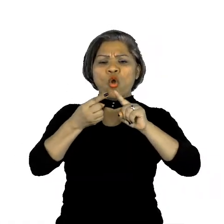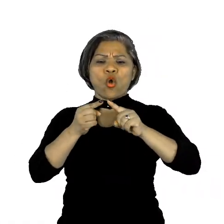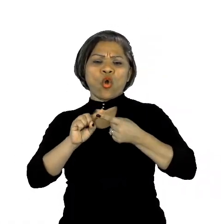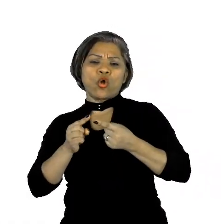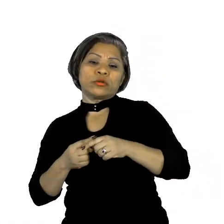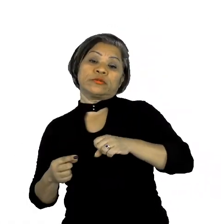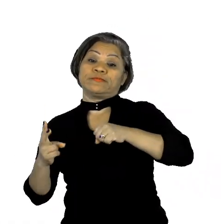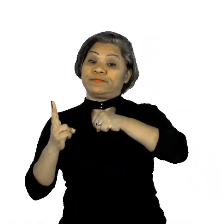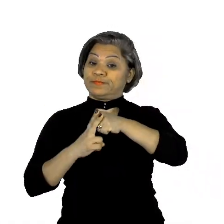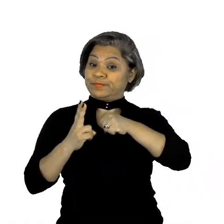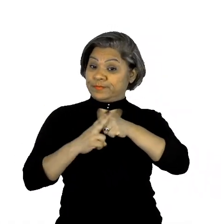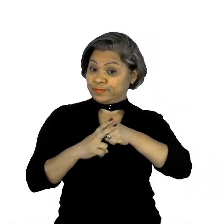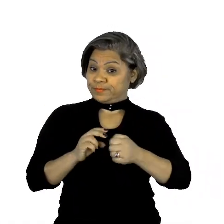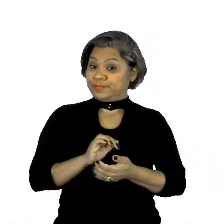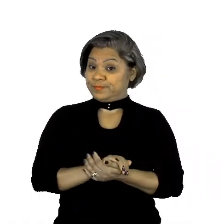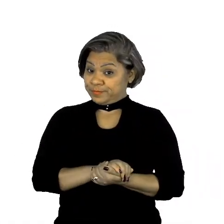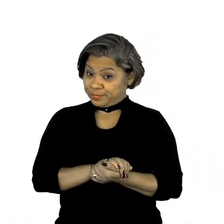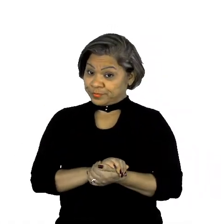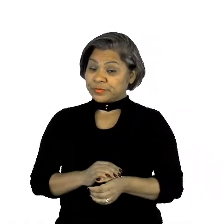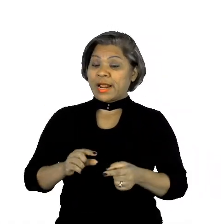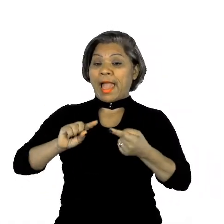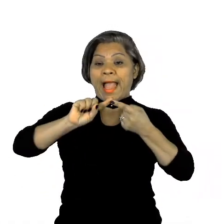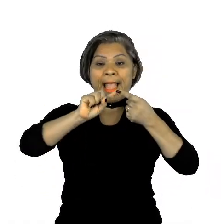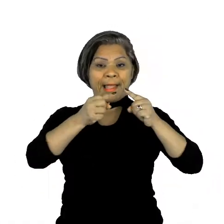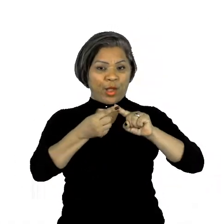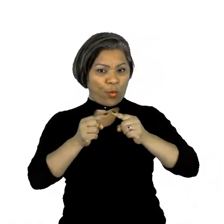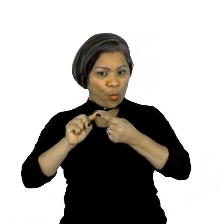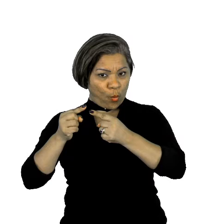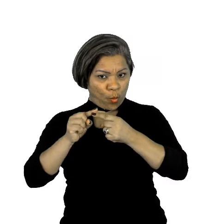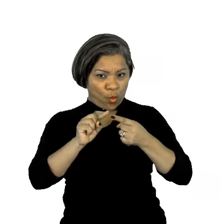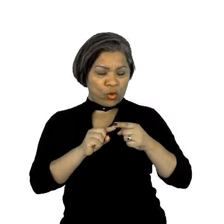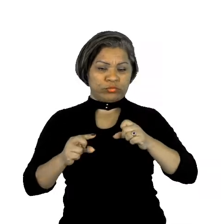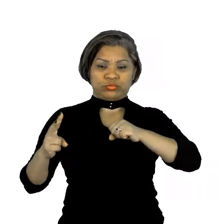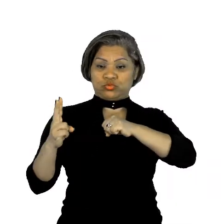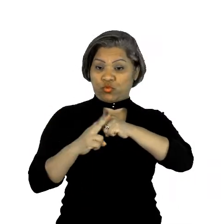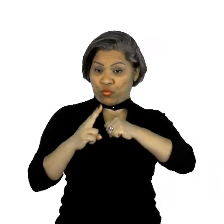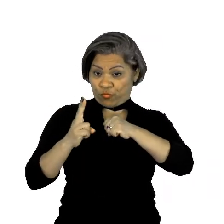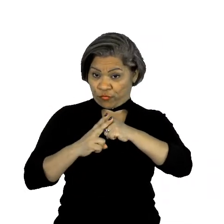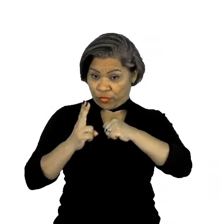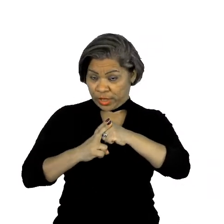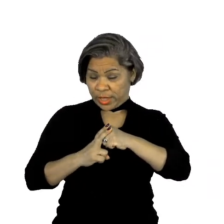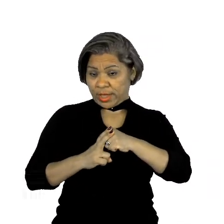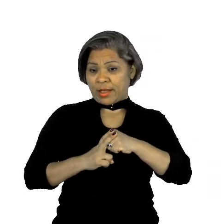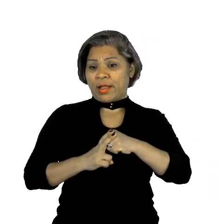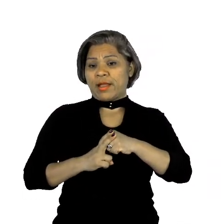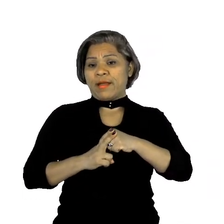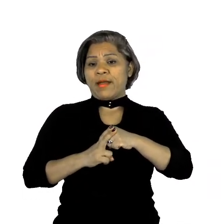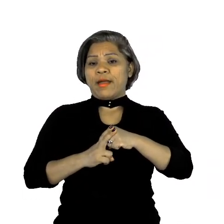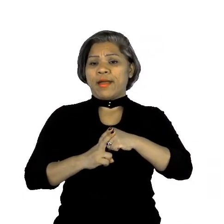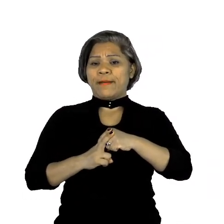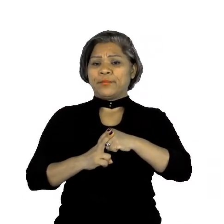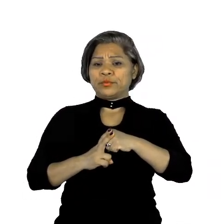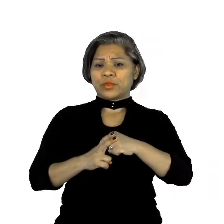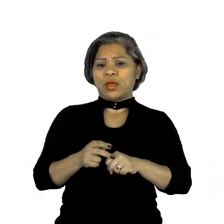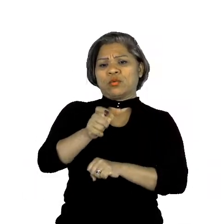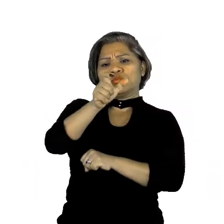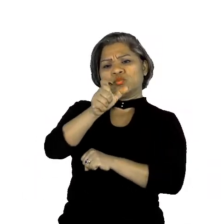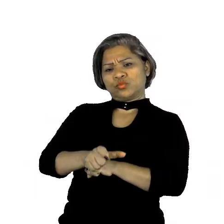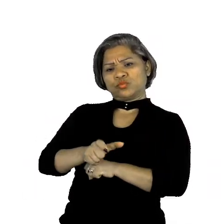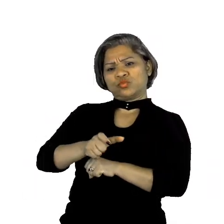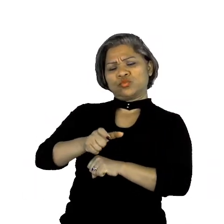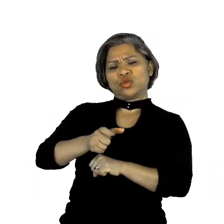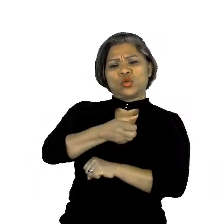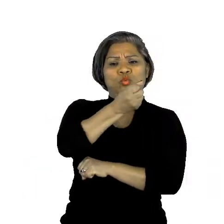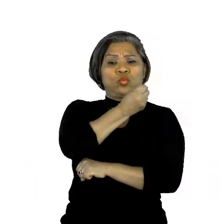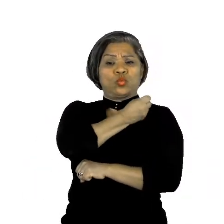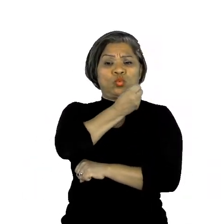a concordância do verbo com seu sujeito, em número e pessoa. A regra geral